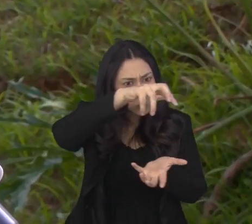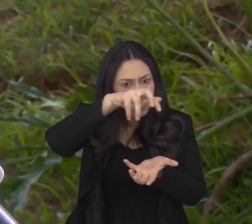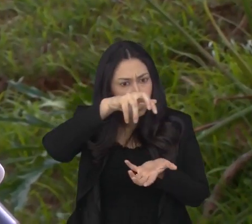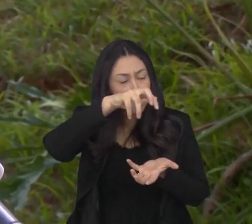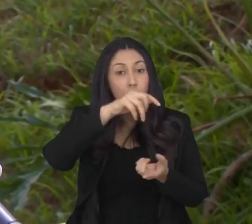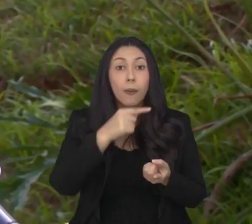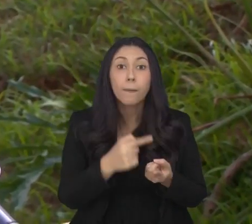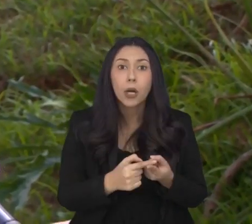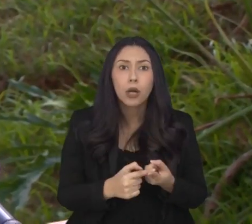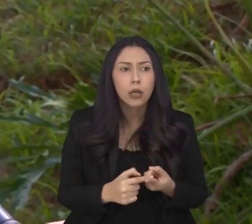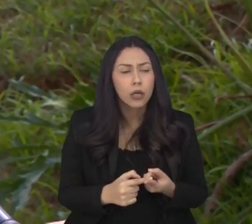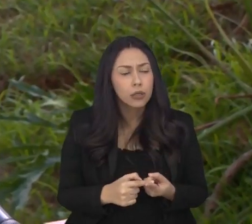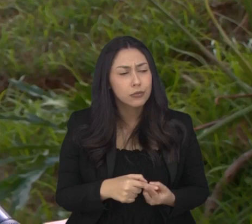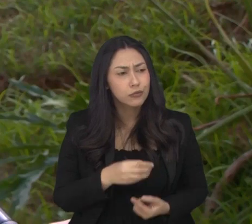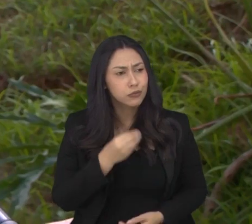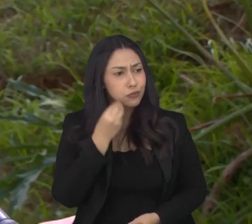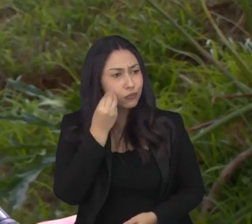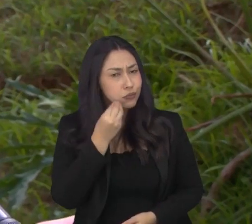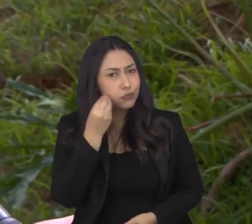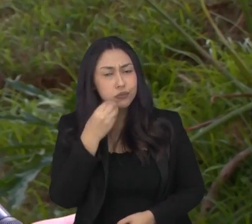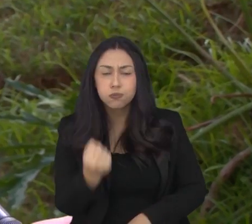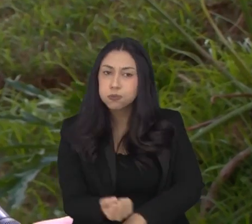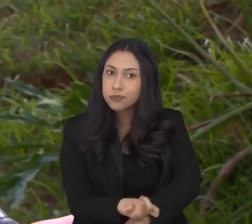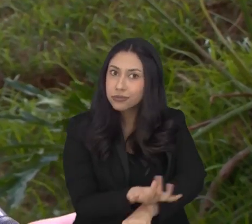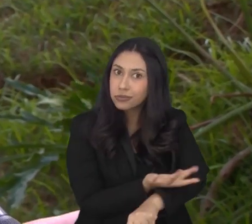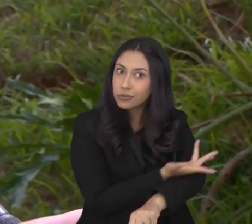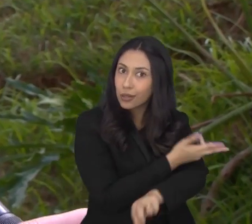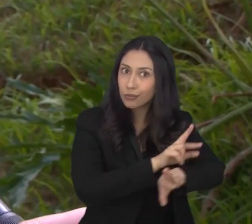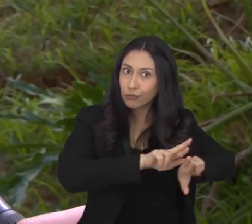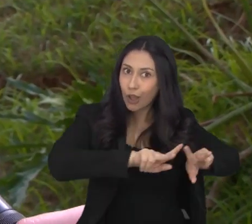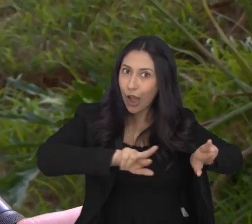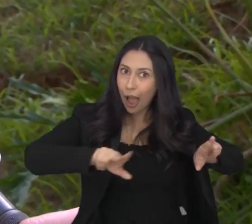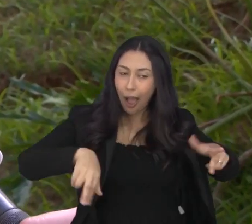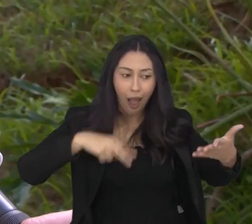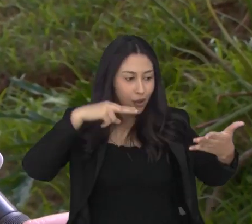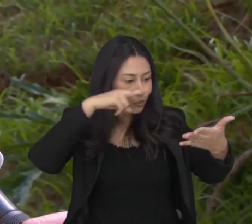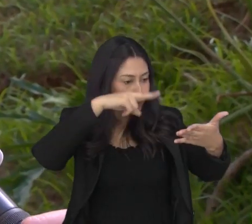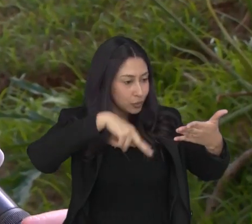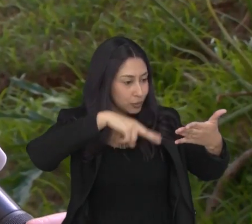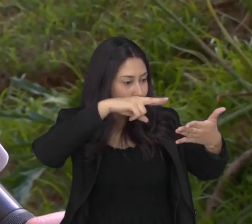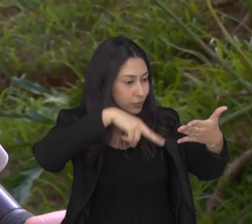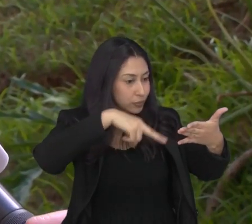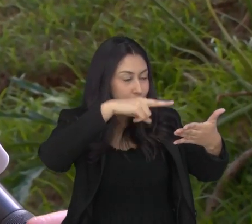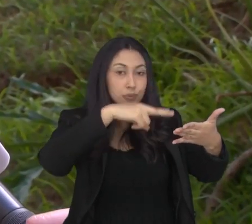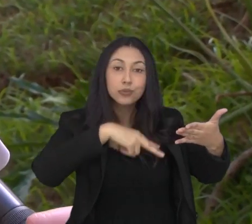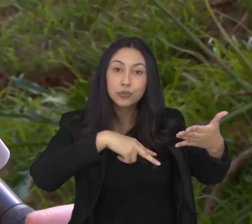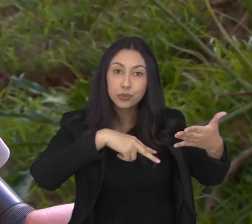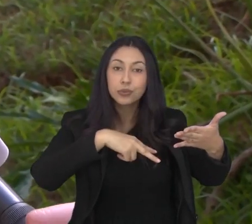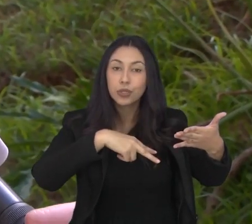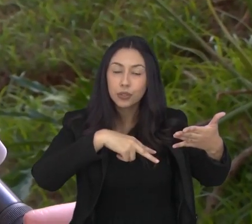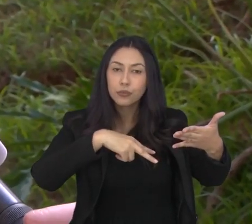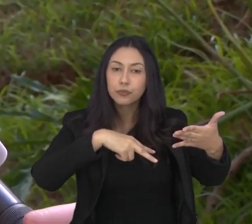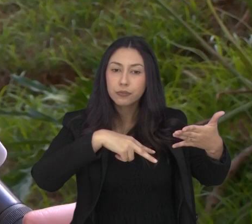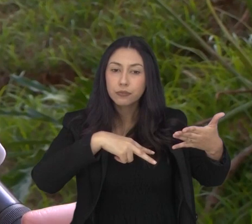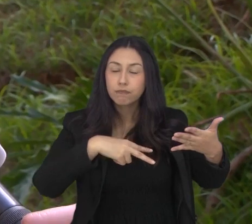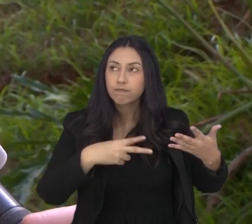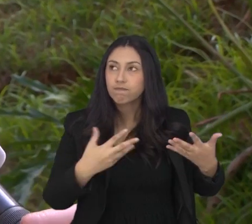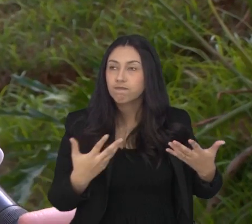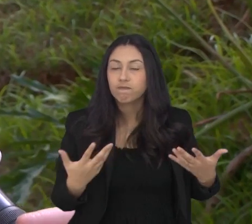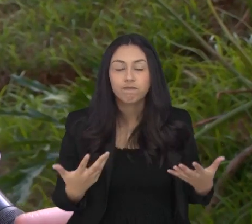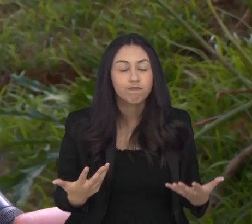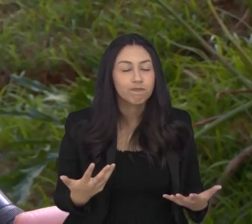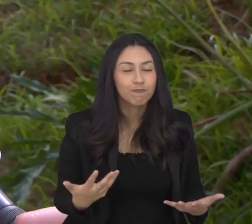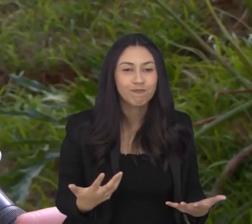vai experimentar muitas emoções na hora que ela está ali lendo um enredo, uma história. Ela vai